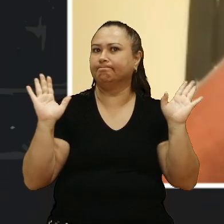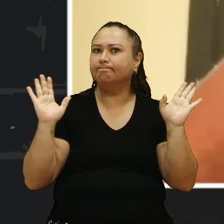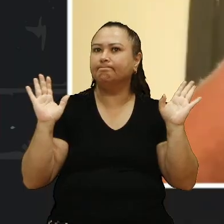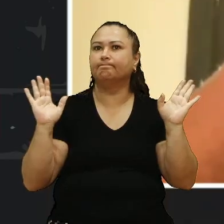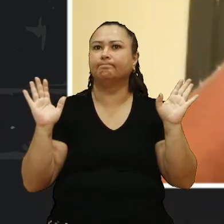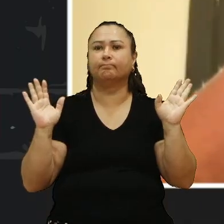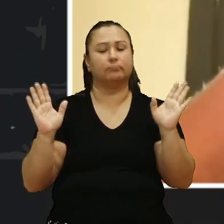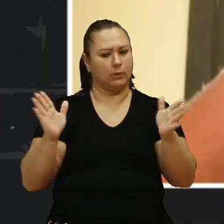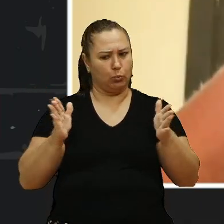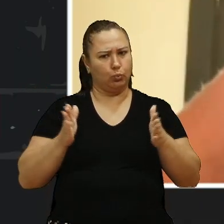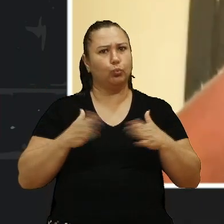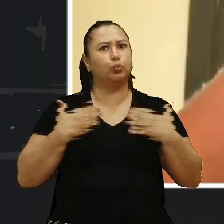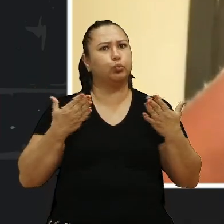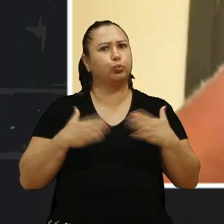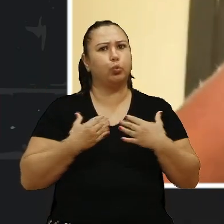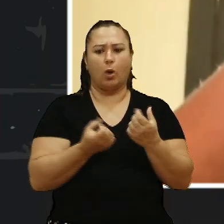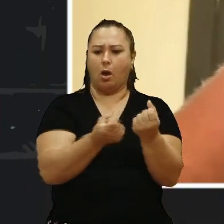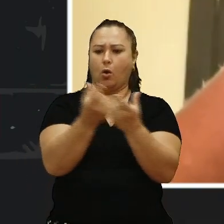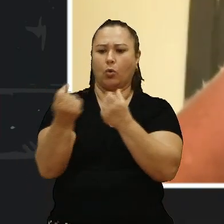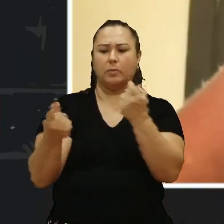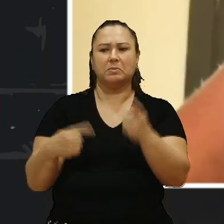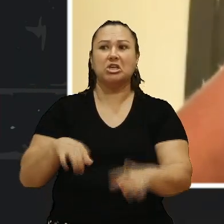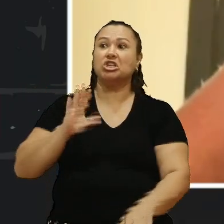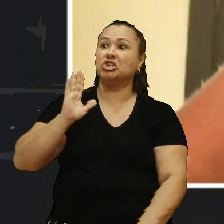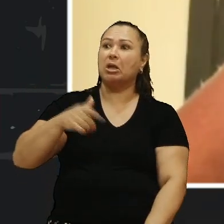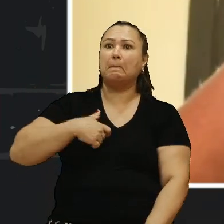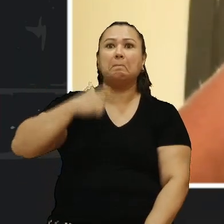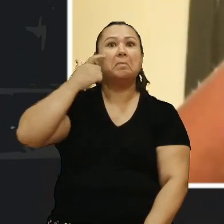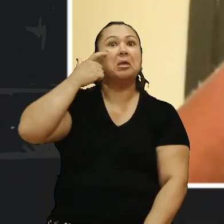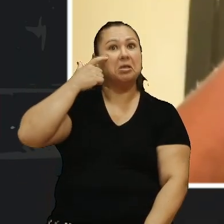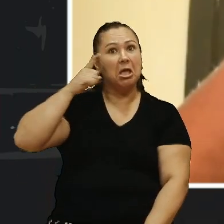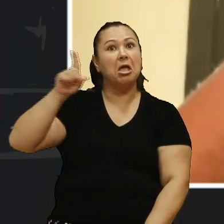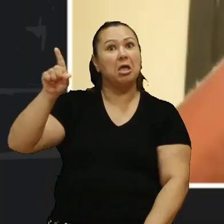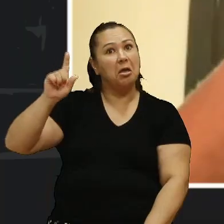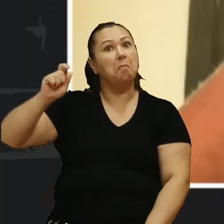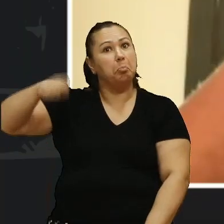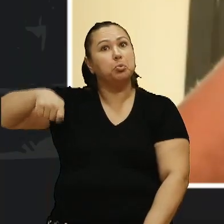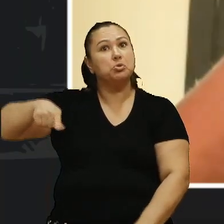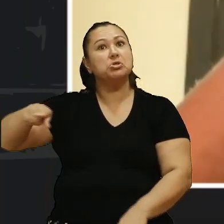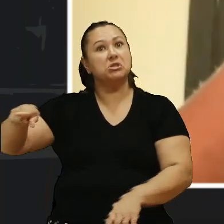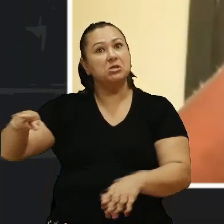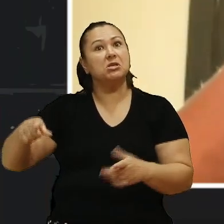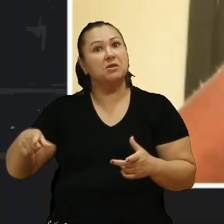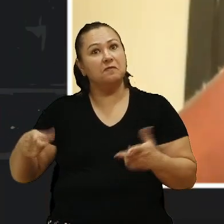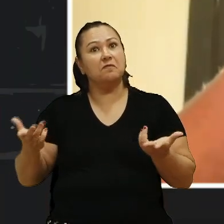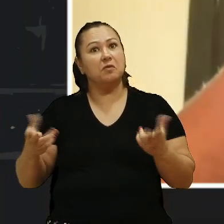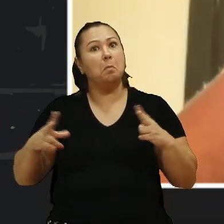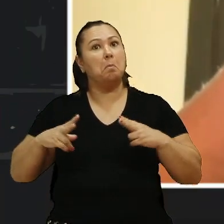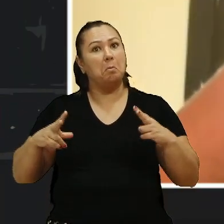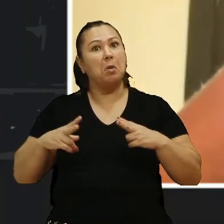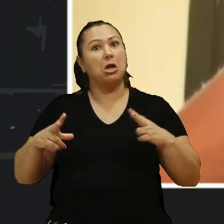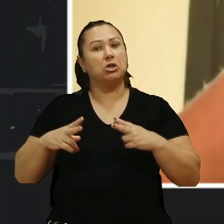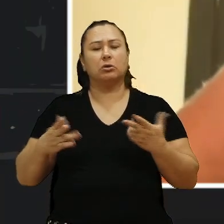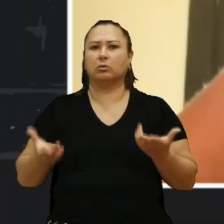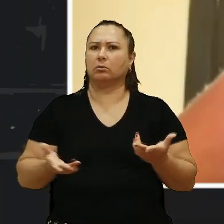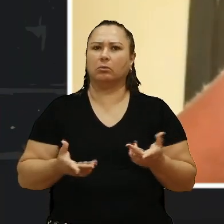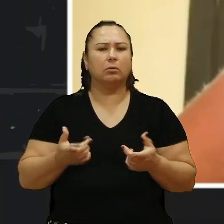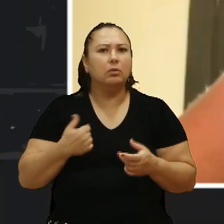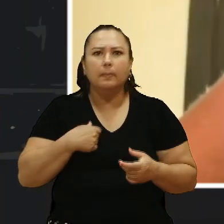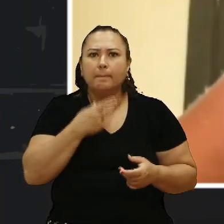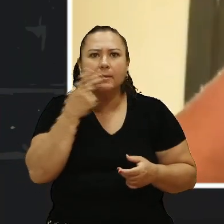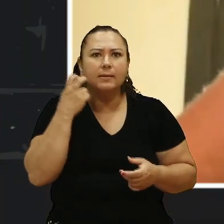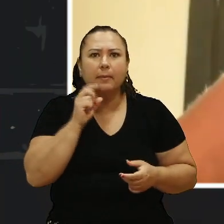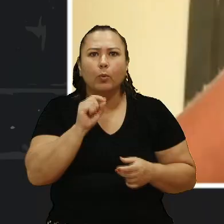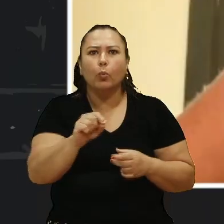Mas me assusta quando algumas pessoas já pensam nessa possibilidade, porque não veem que o que está falido